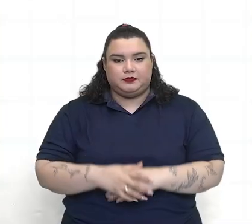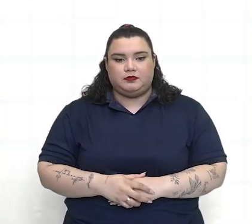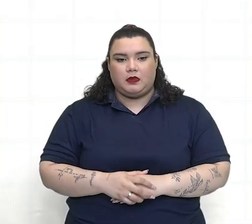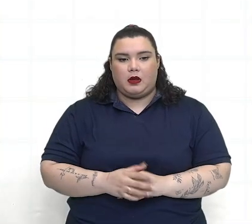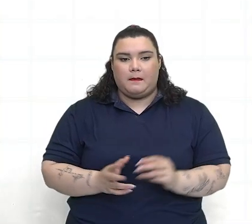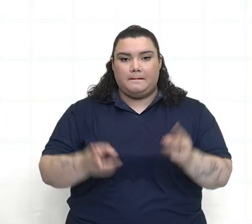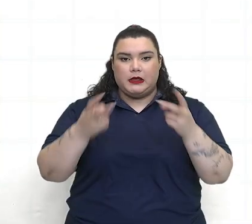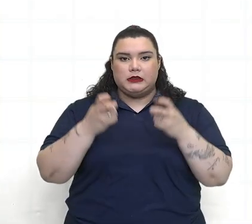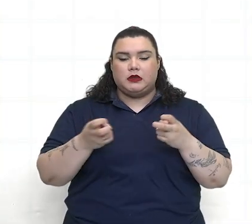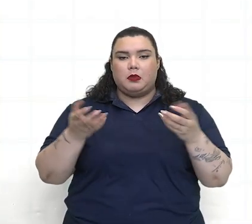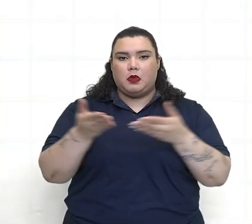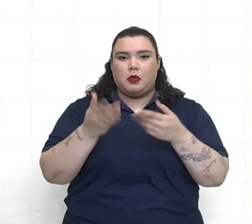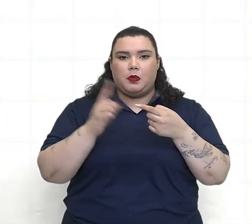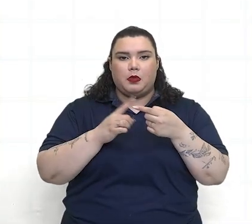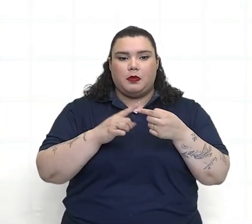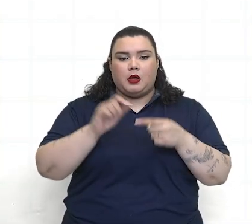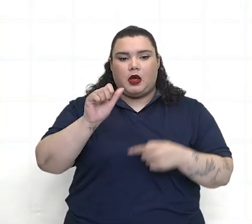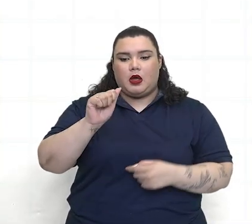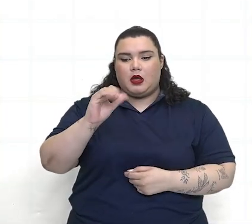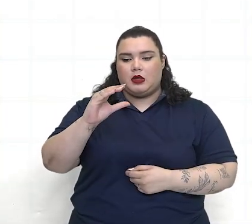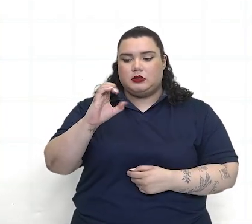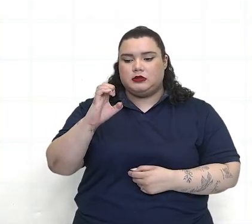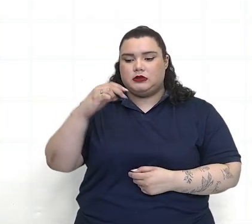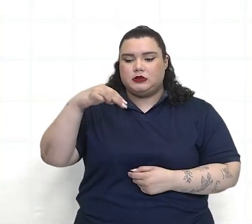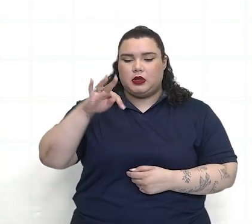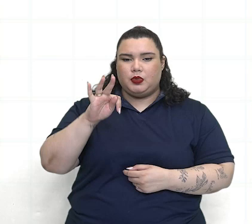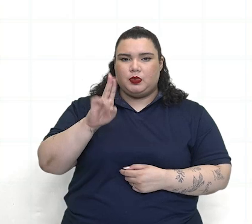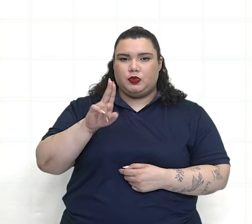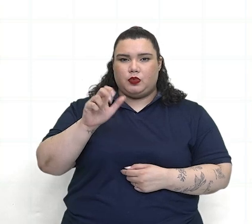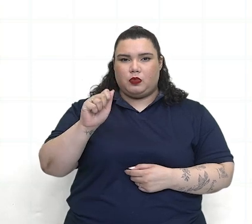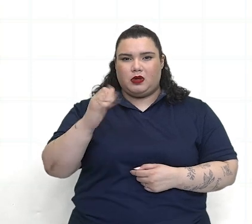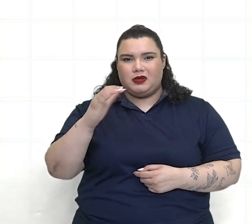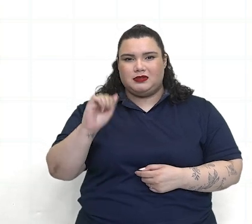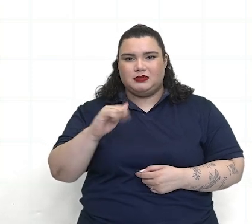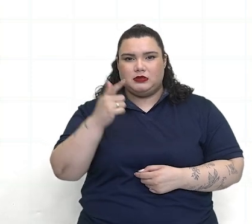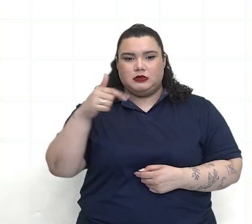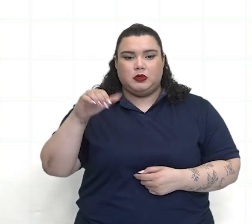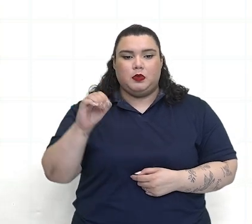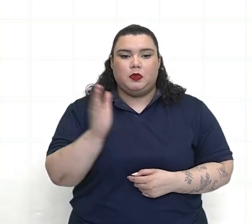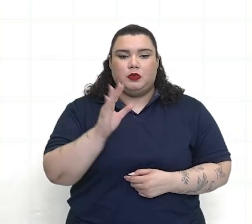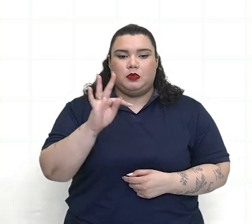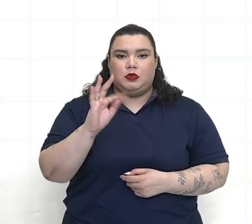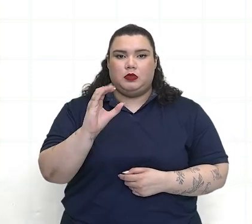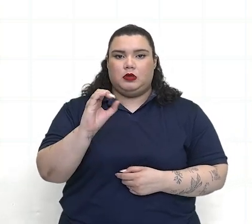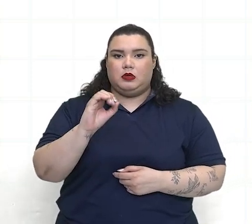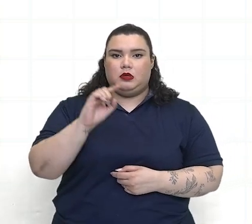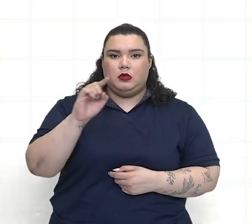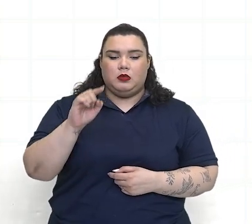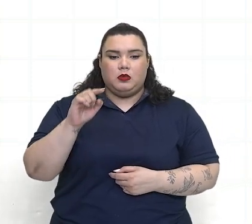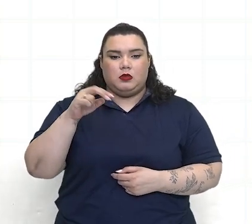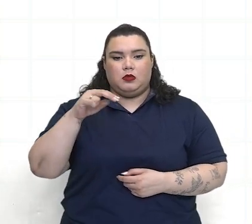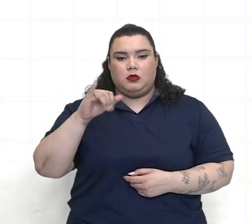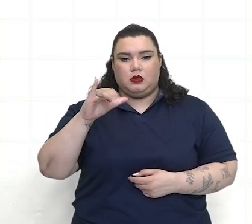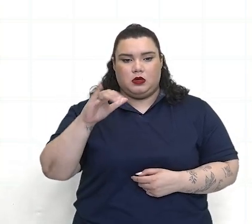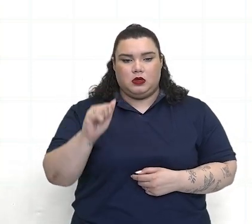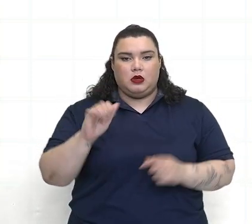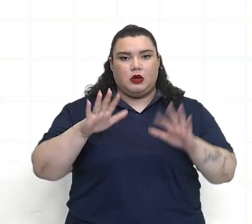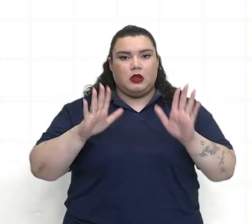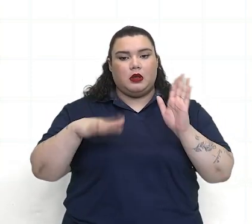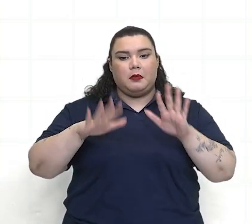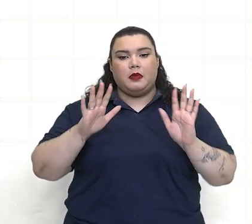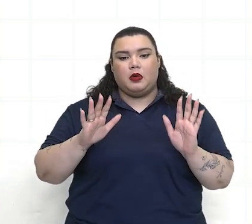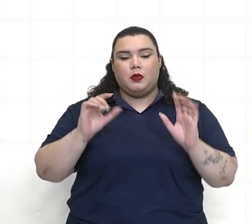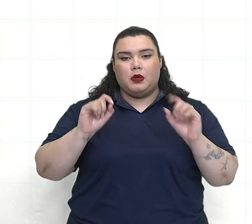a acentuação tônica, a que ela vai se referir? Olha, exceto os